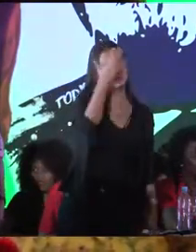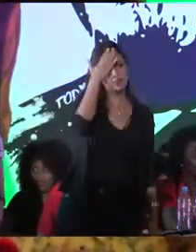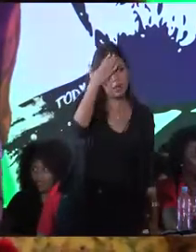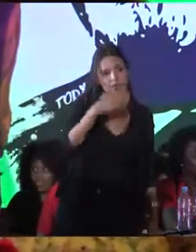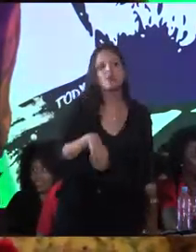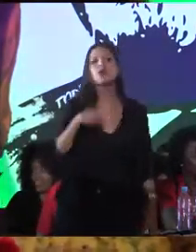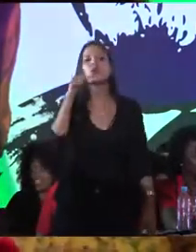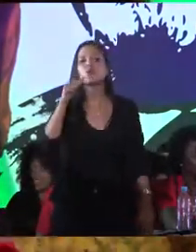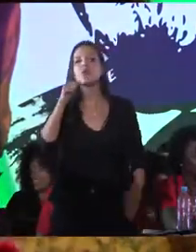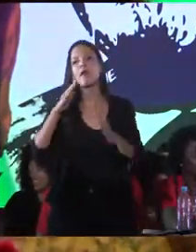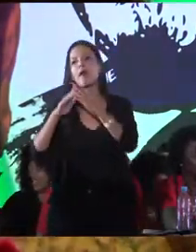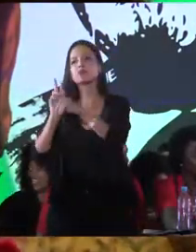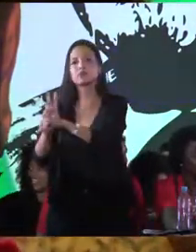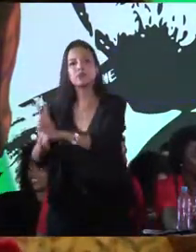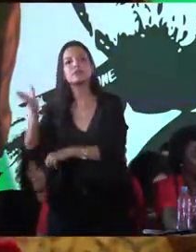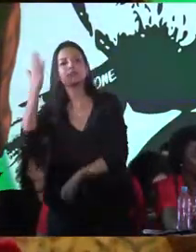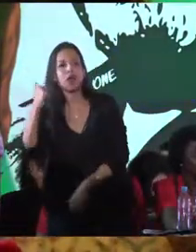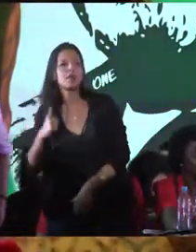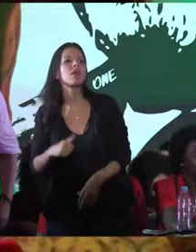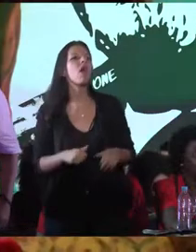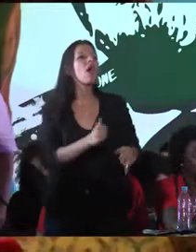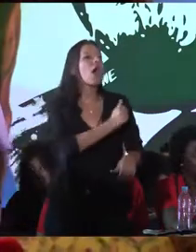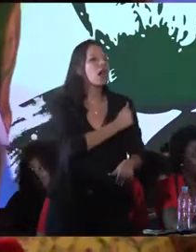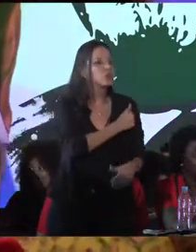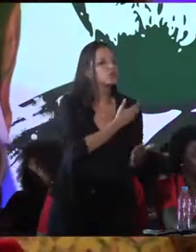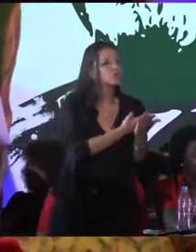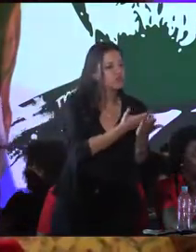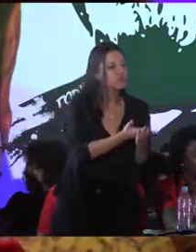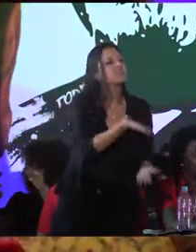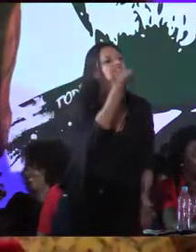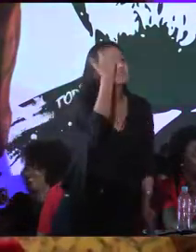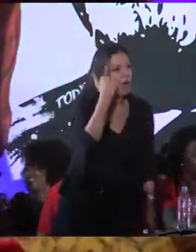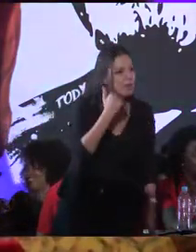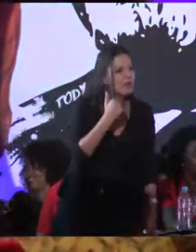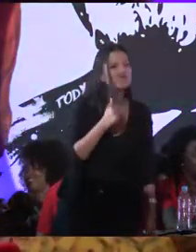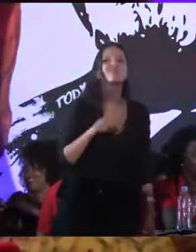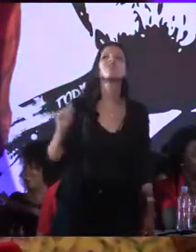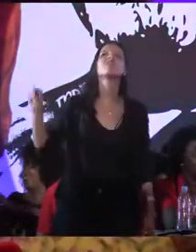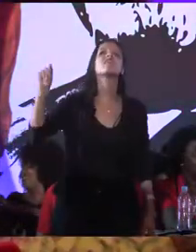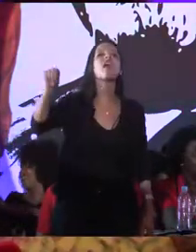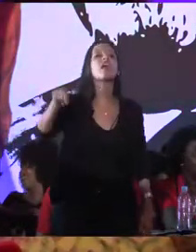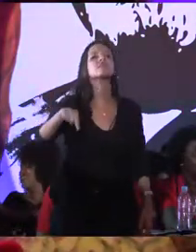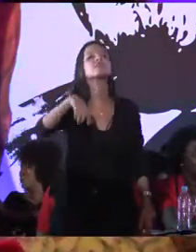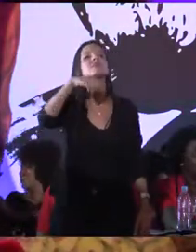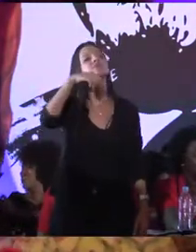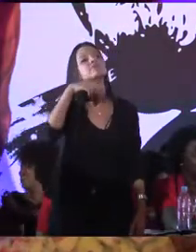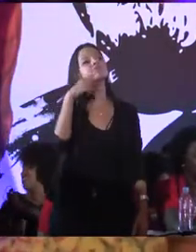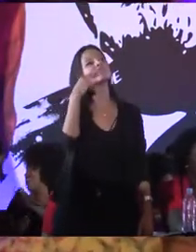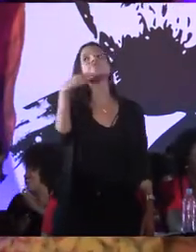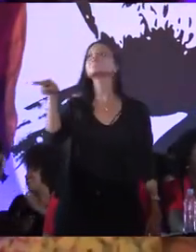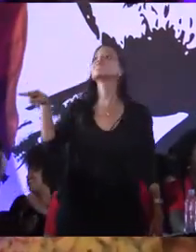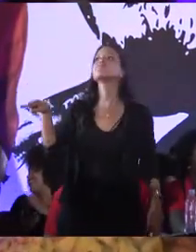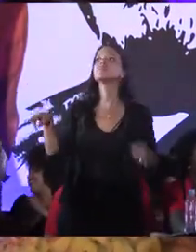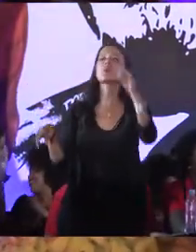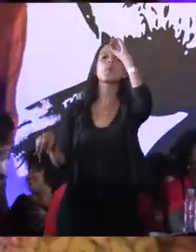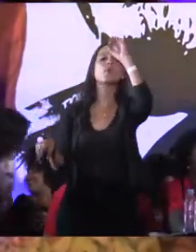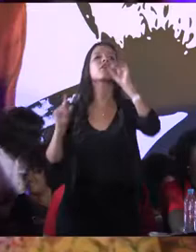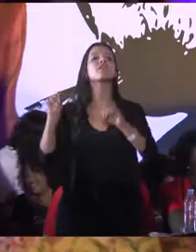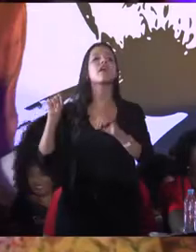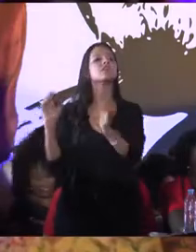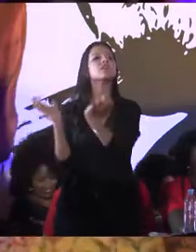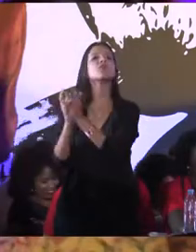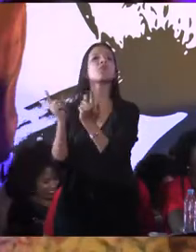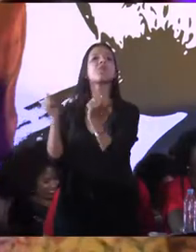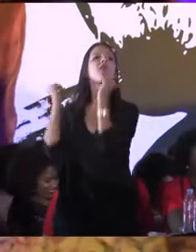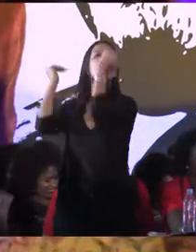disso, o estudante sabe disso. Só quem não se esforça em saber é essa elite que não gosta do